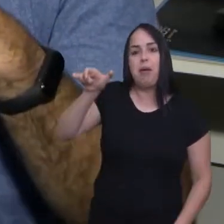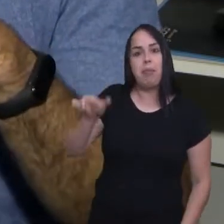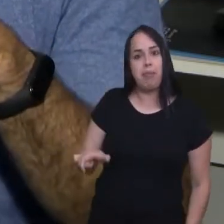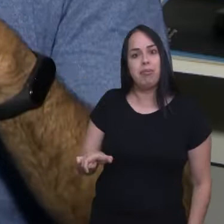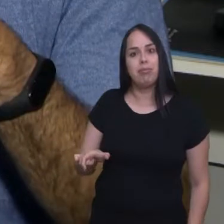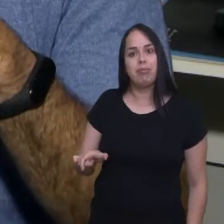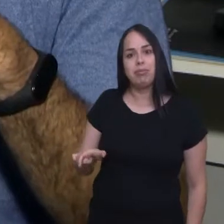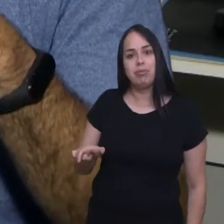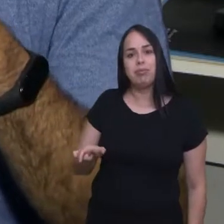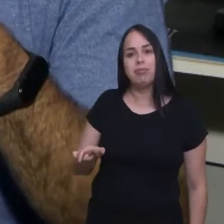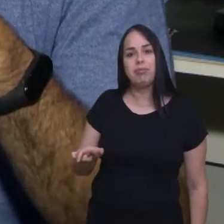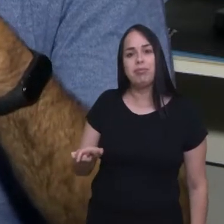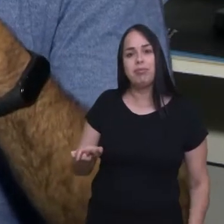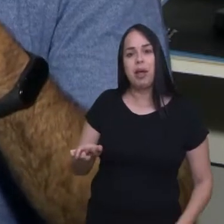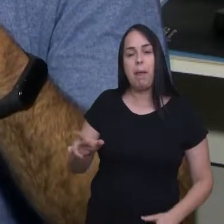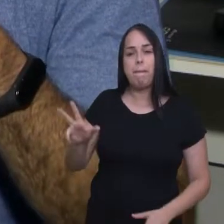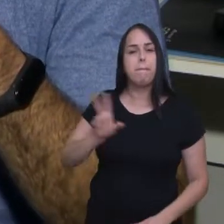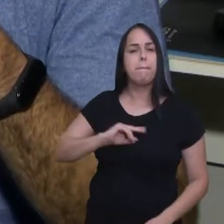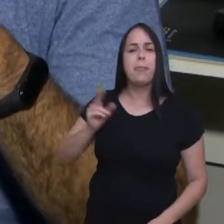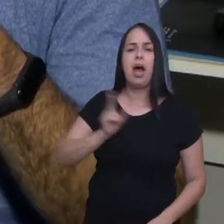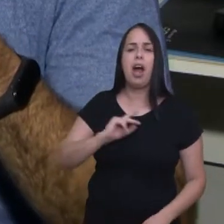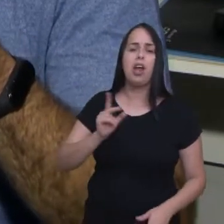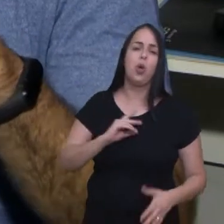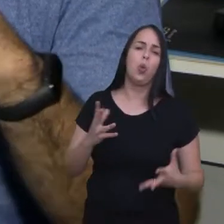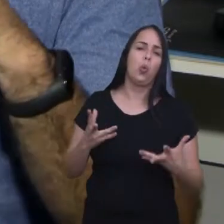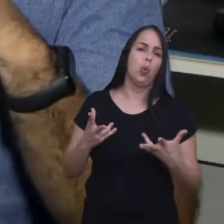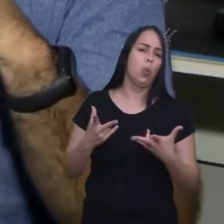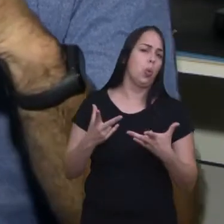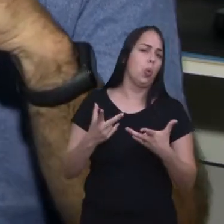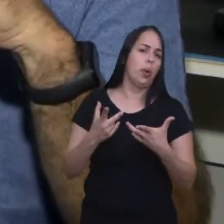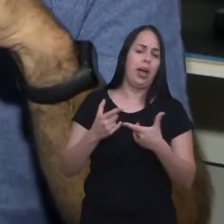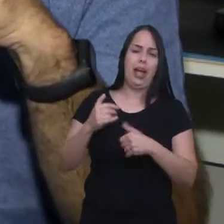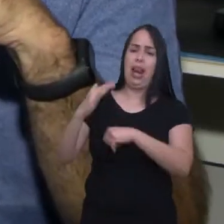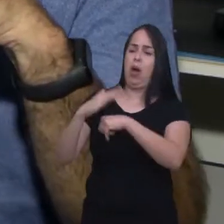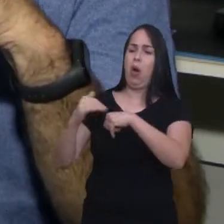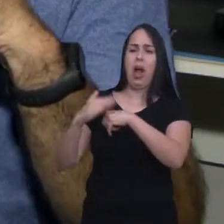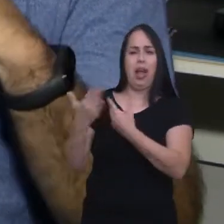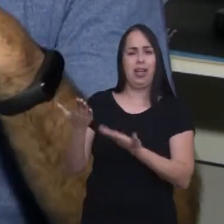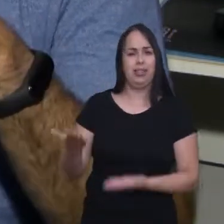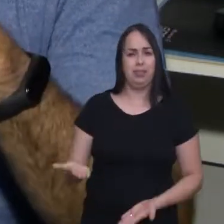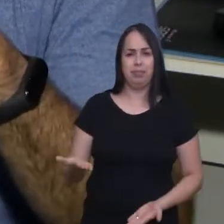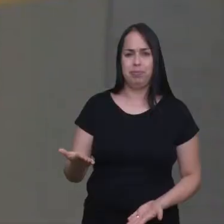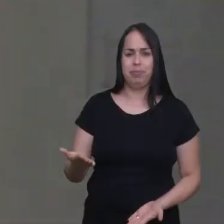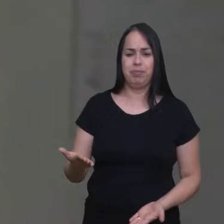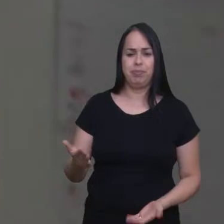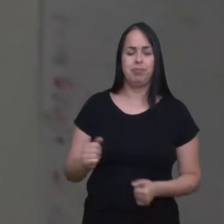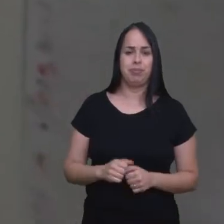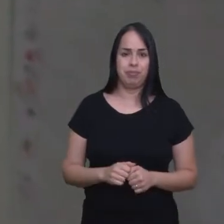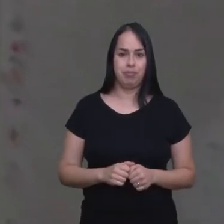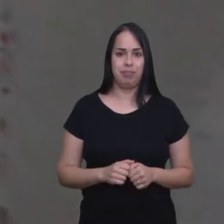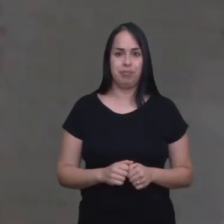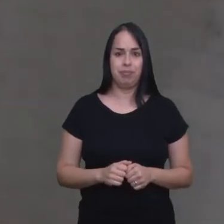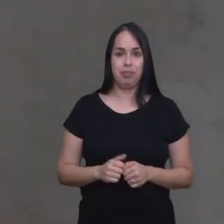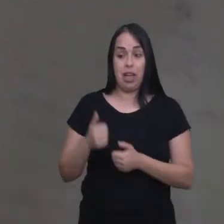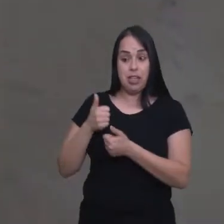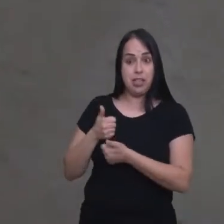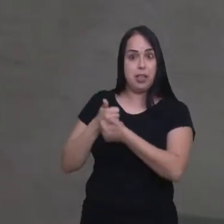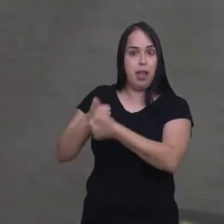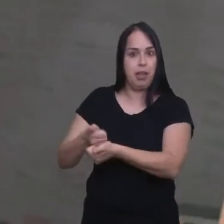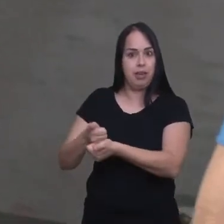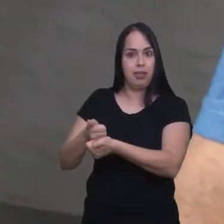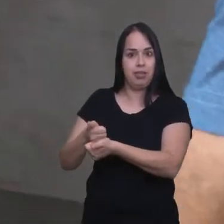que merece, nossa, para mim eu tenho um carinho muito grande por essa pessoa. Seguindo os passos de